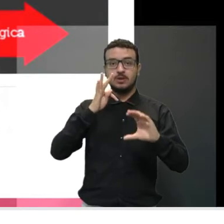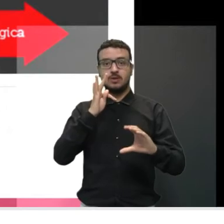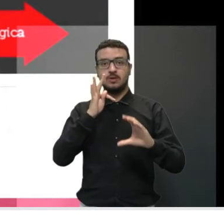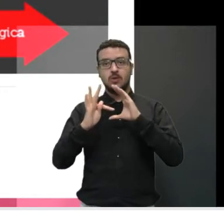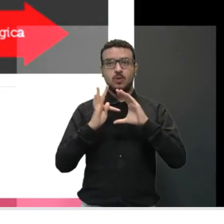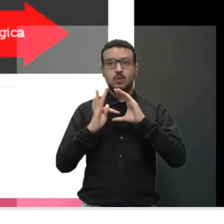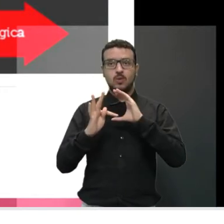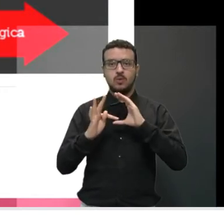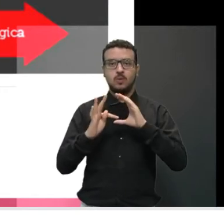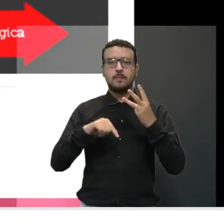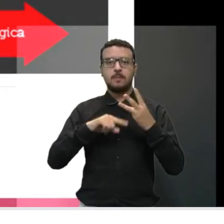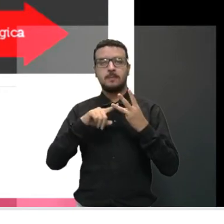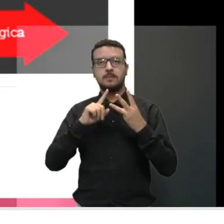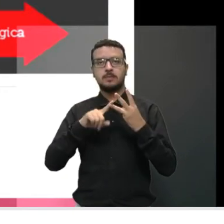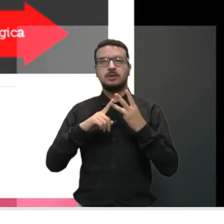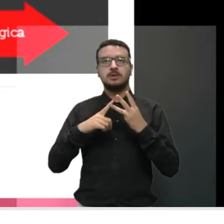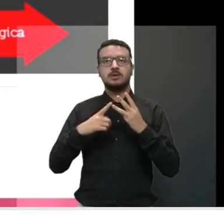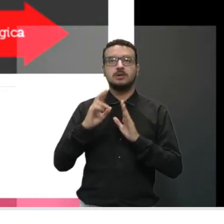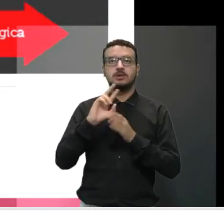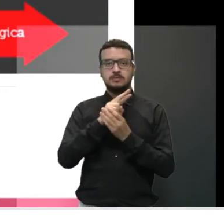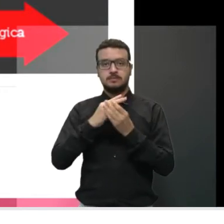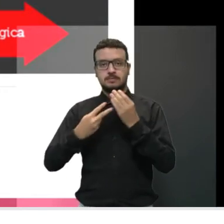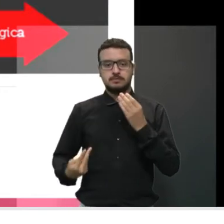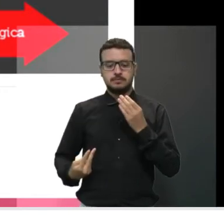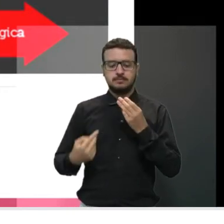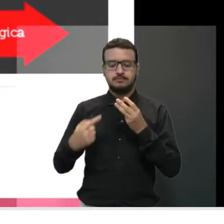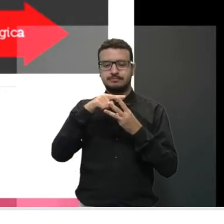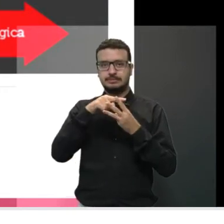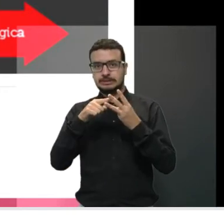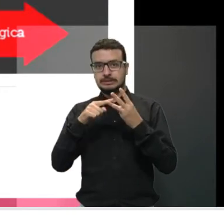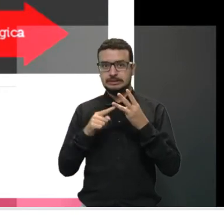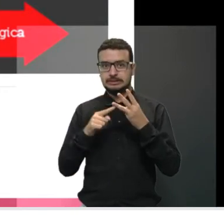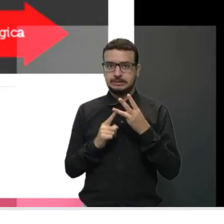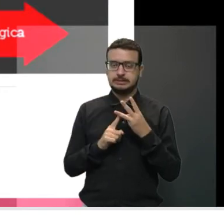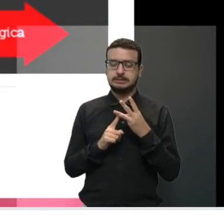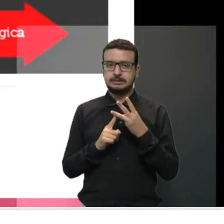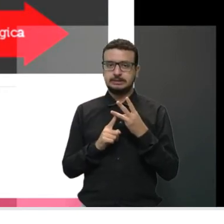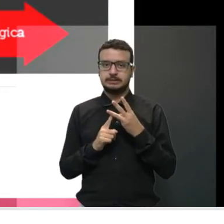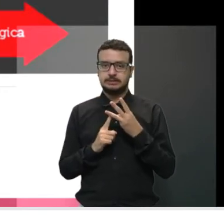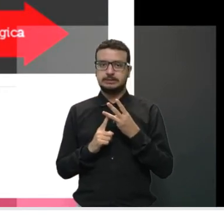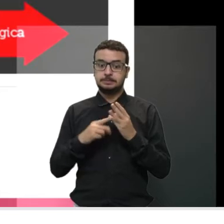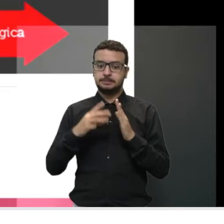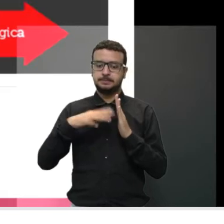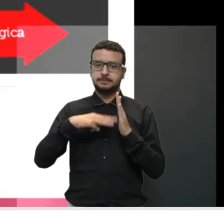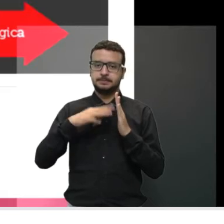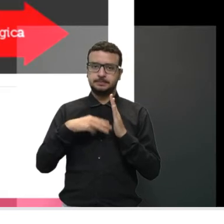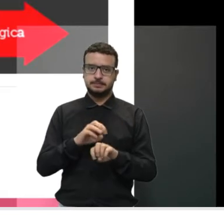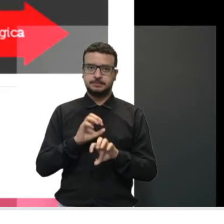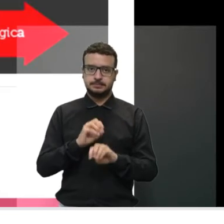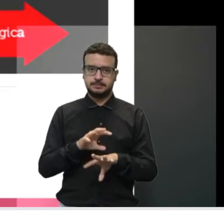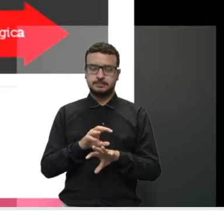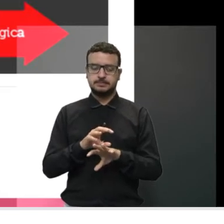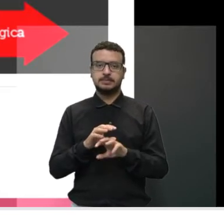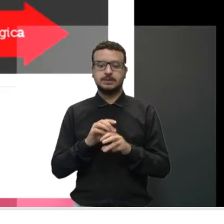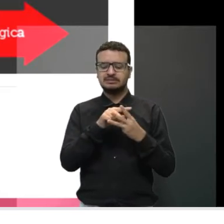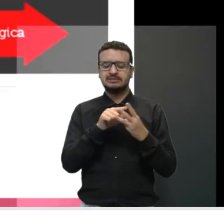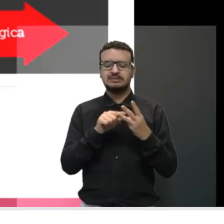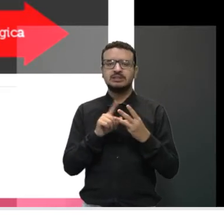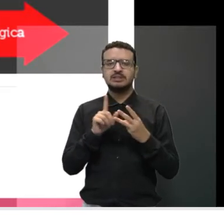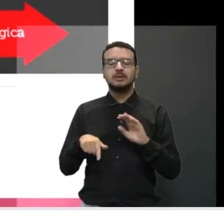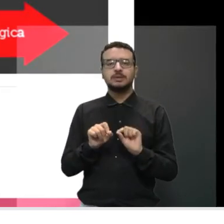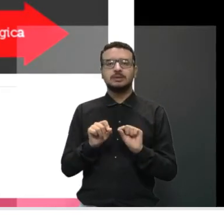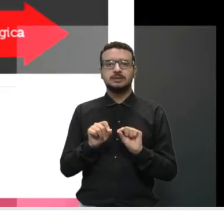de ensino e que essas metodologias de ensino, elas estão fundamentadas em 2 perspectivas, tá?